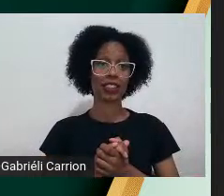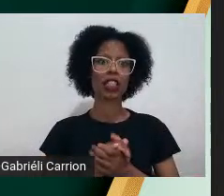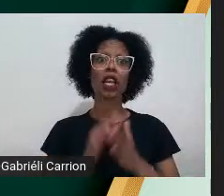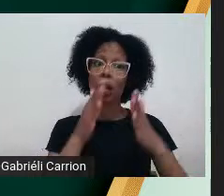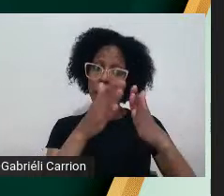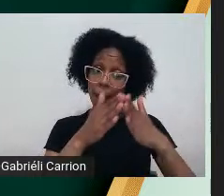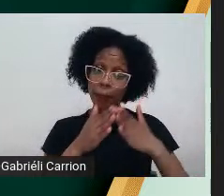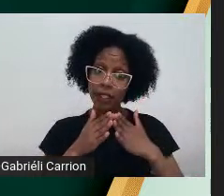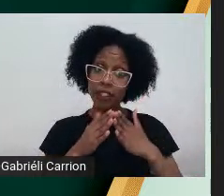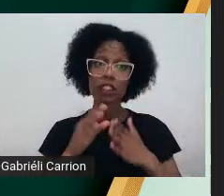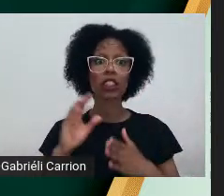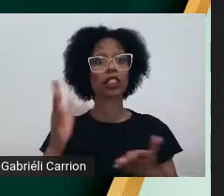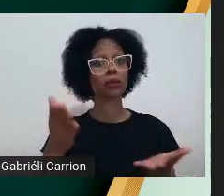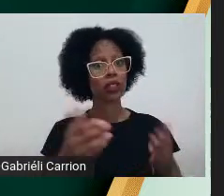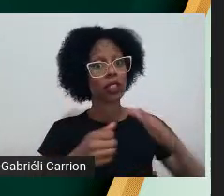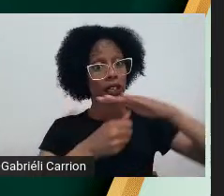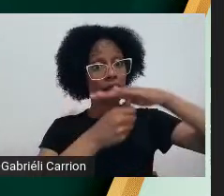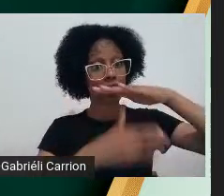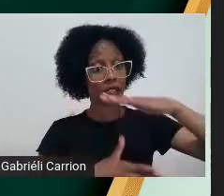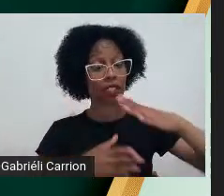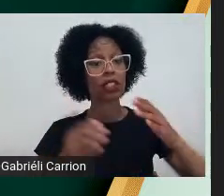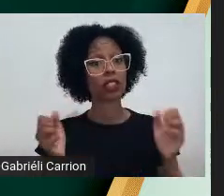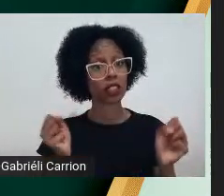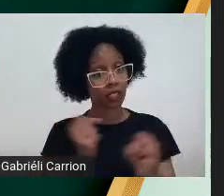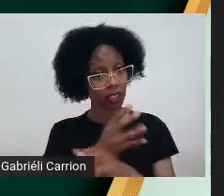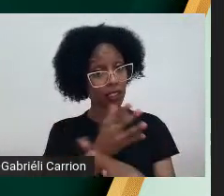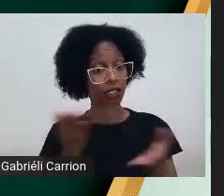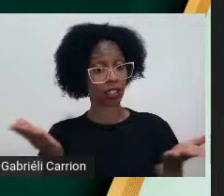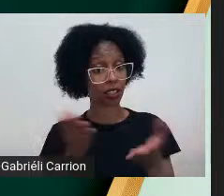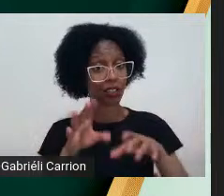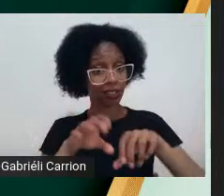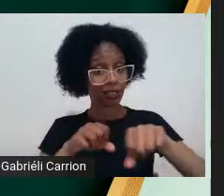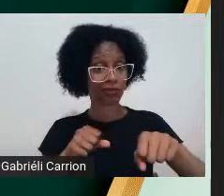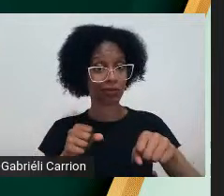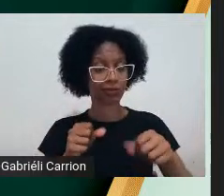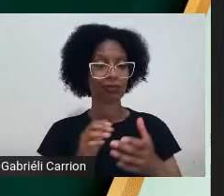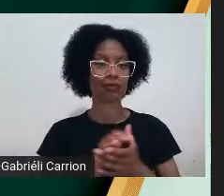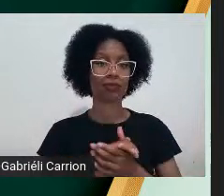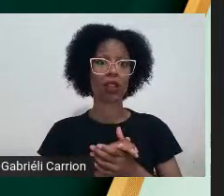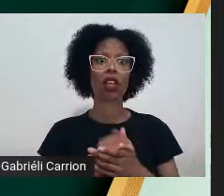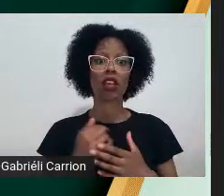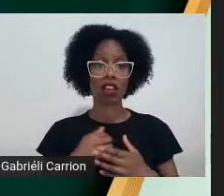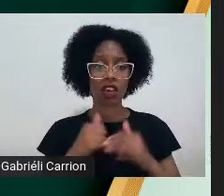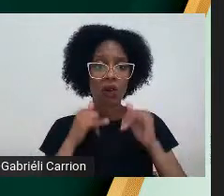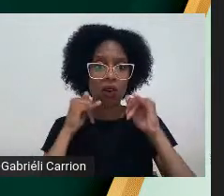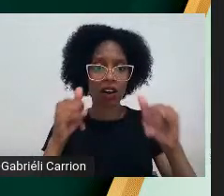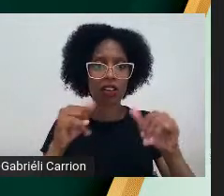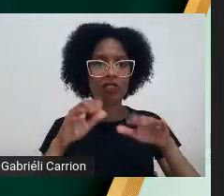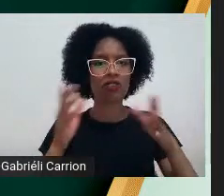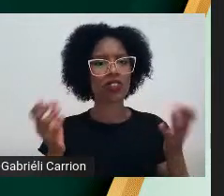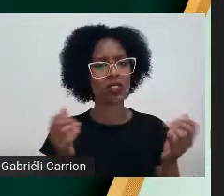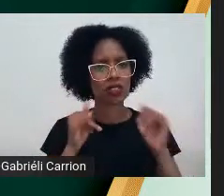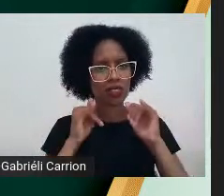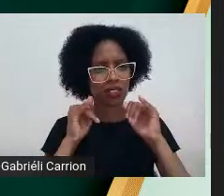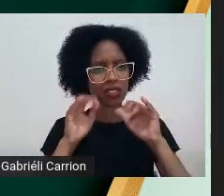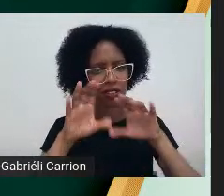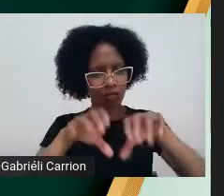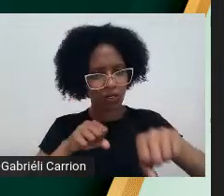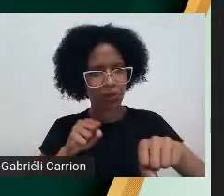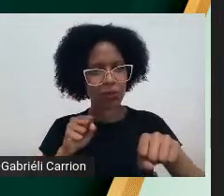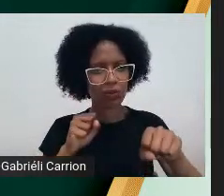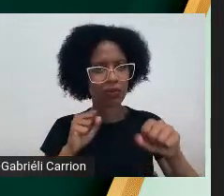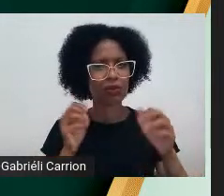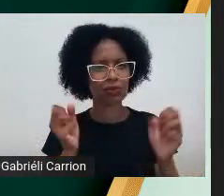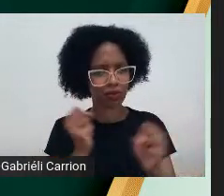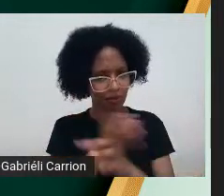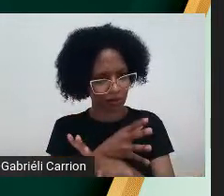Solicitamos à senhora pró-reitora o encerramento dessa sessão solene. Declaro encerrada esta solenidade de colação de